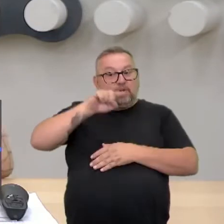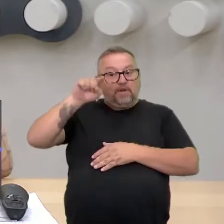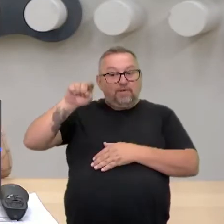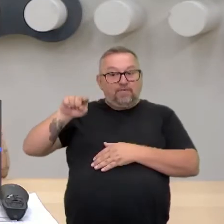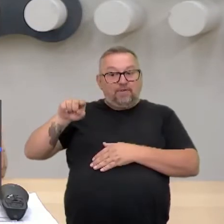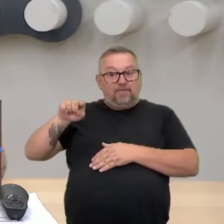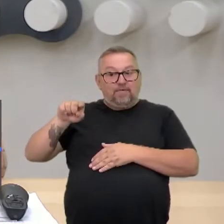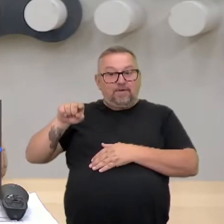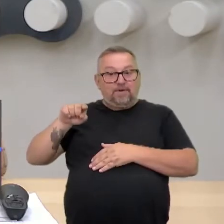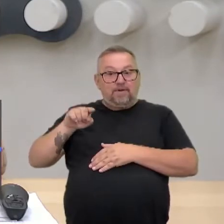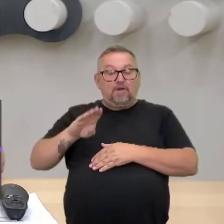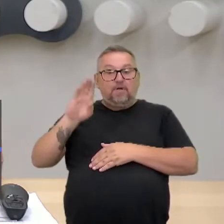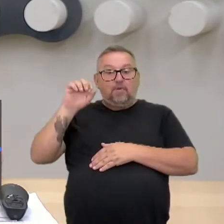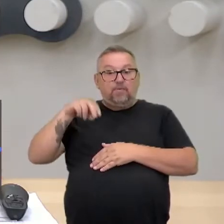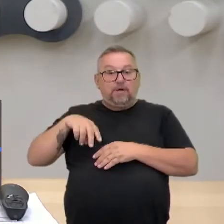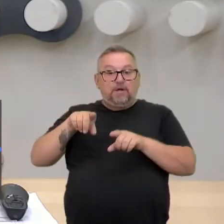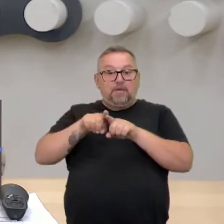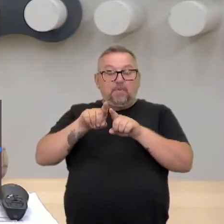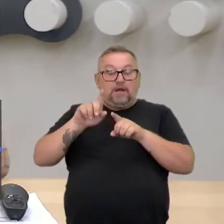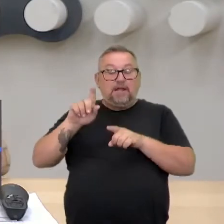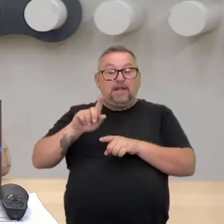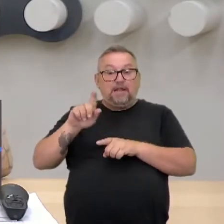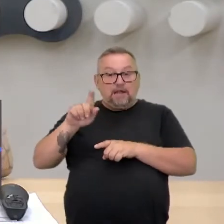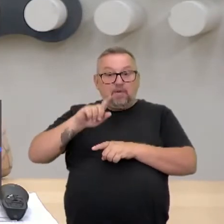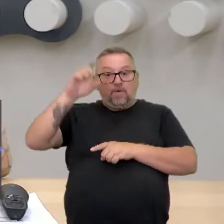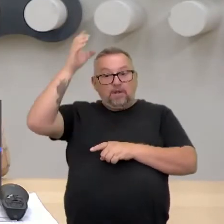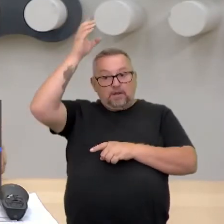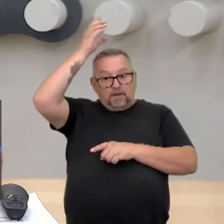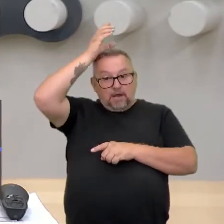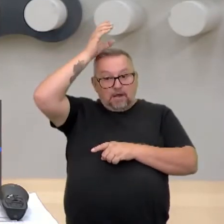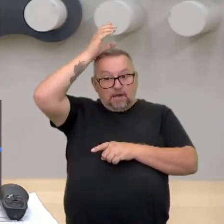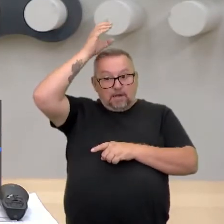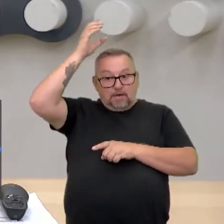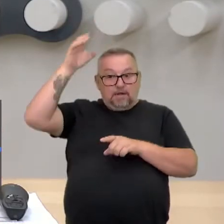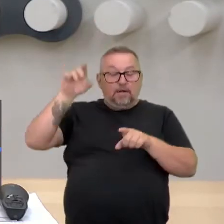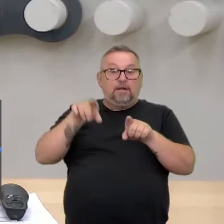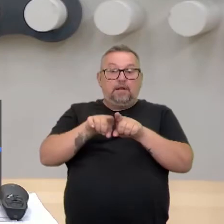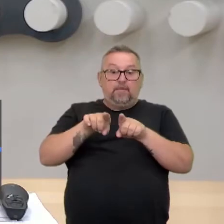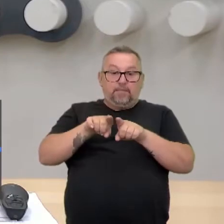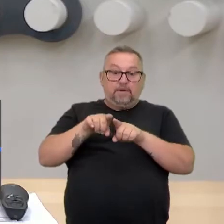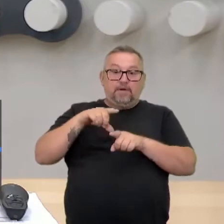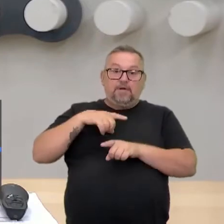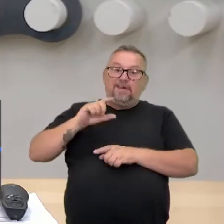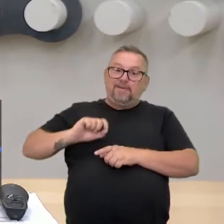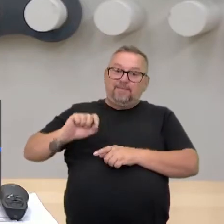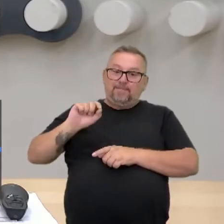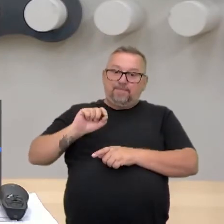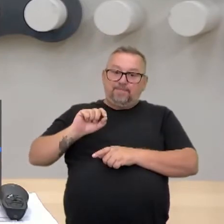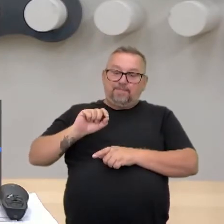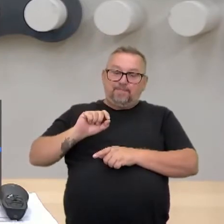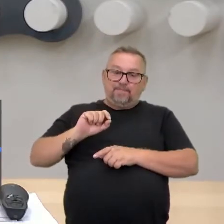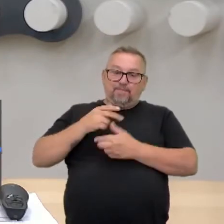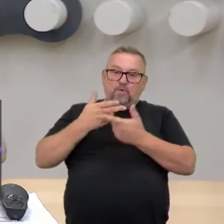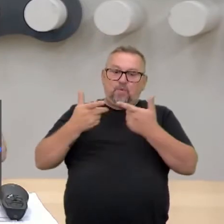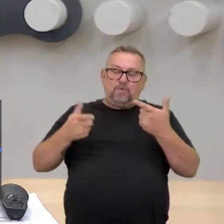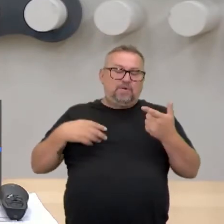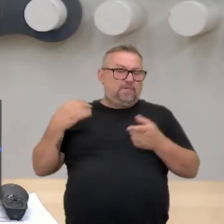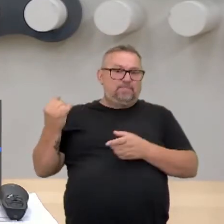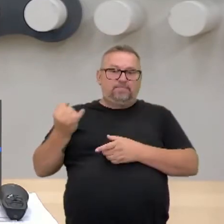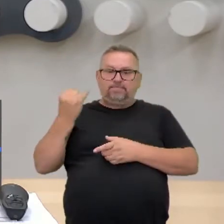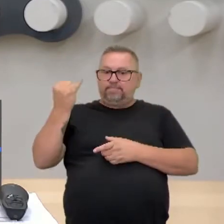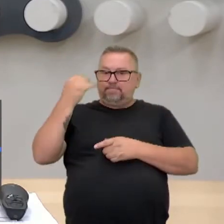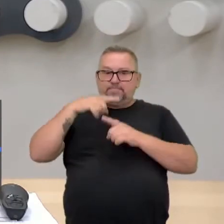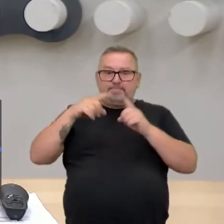Francis Bacon Galileu Galilei Isaac Newton a gente tem também elementos que são fundamentais